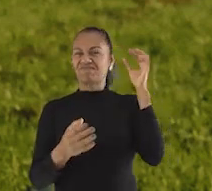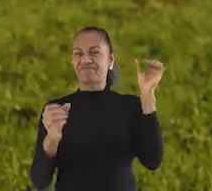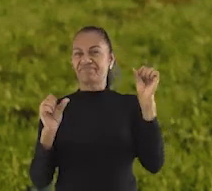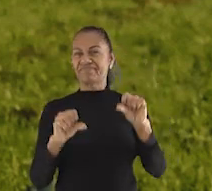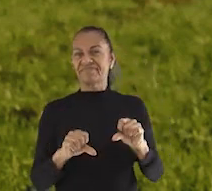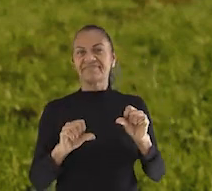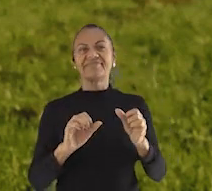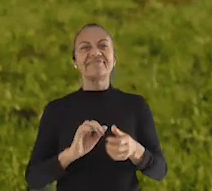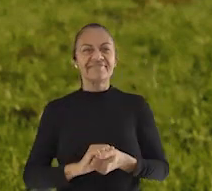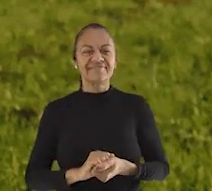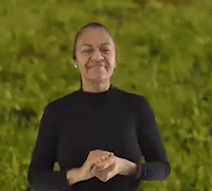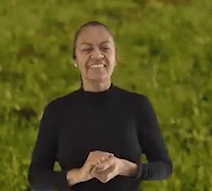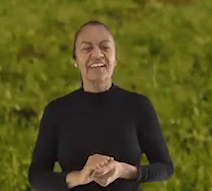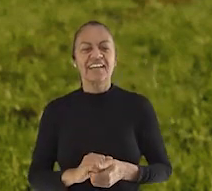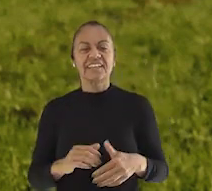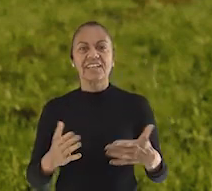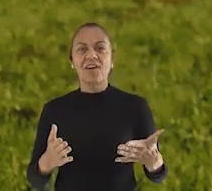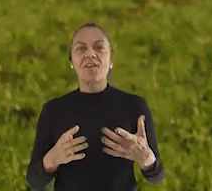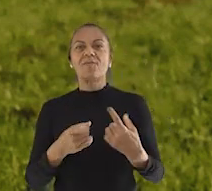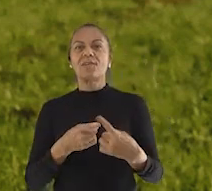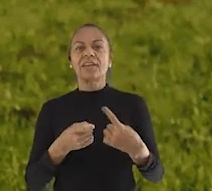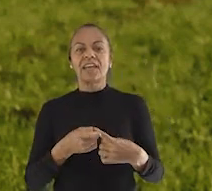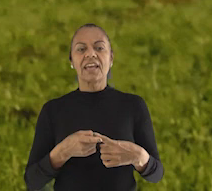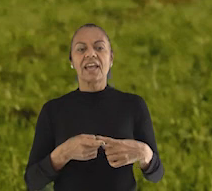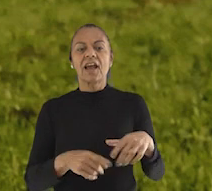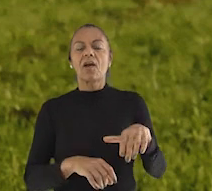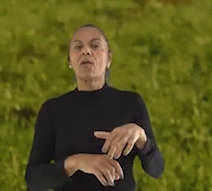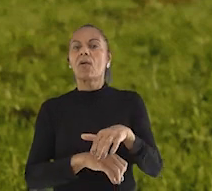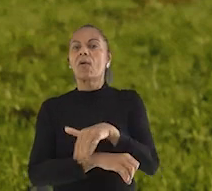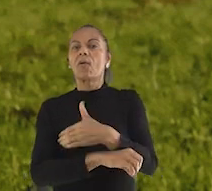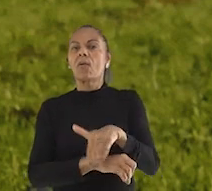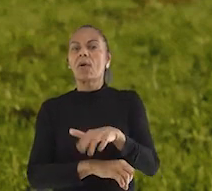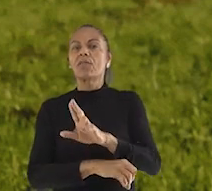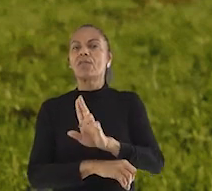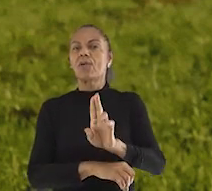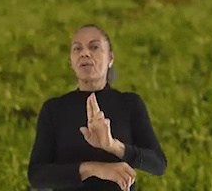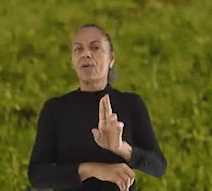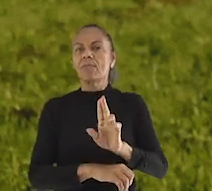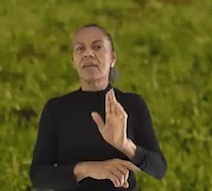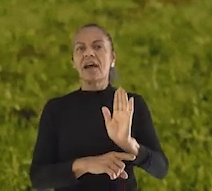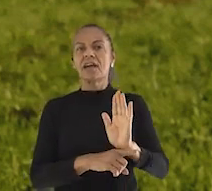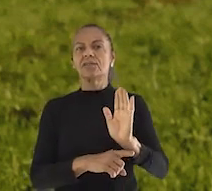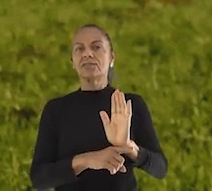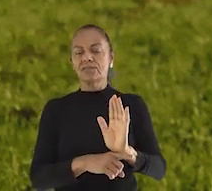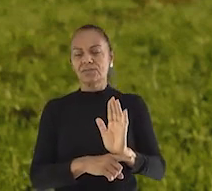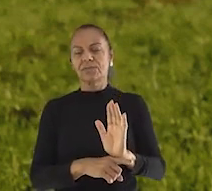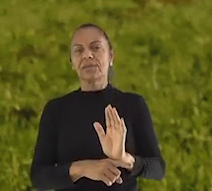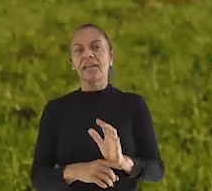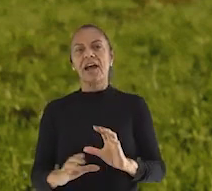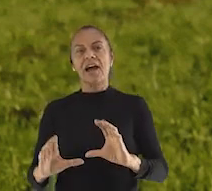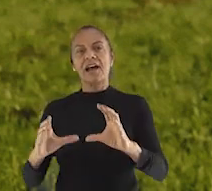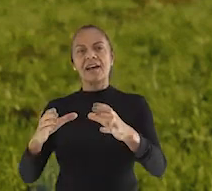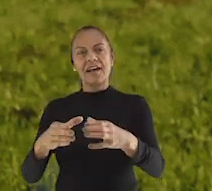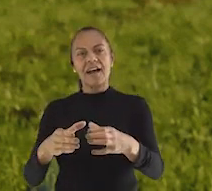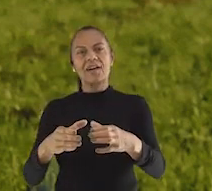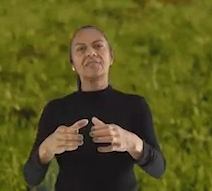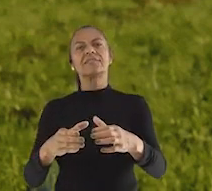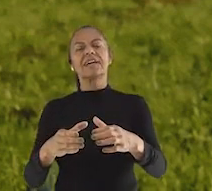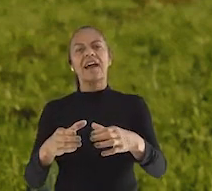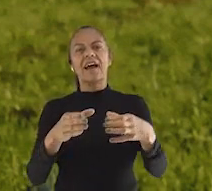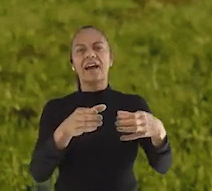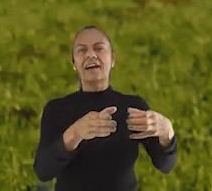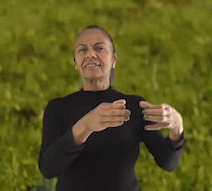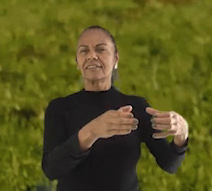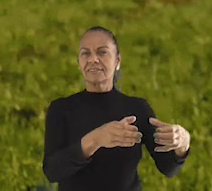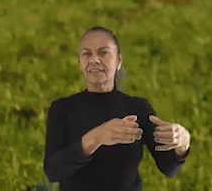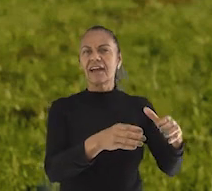sabe, toda rua tem um nome. E os nomes das ruas nos ajudam a localizar com maior facilidade os